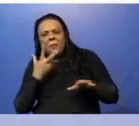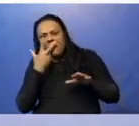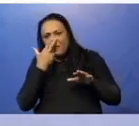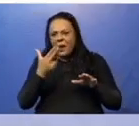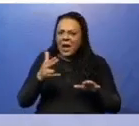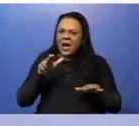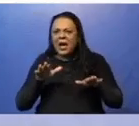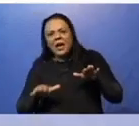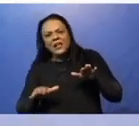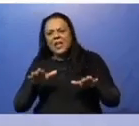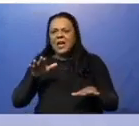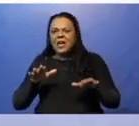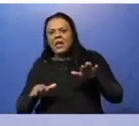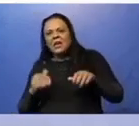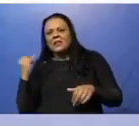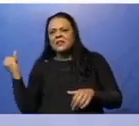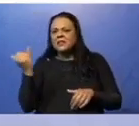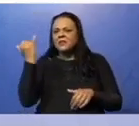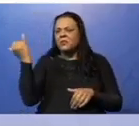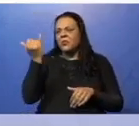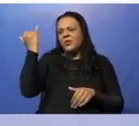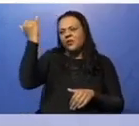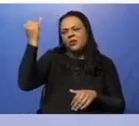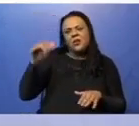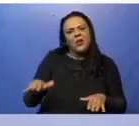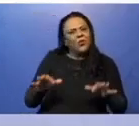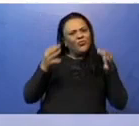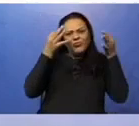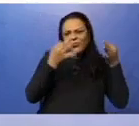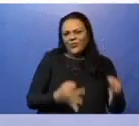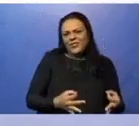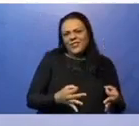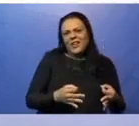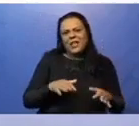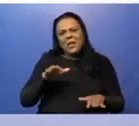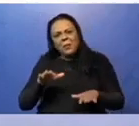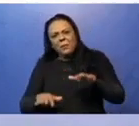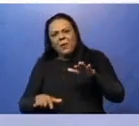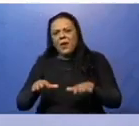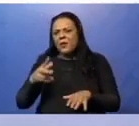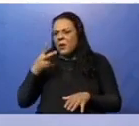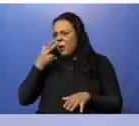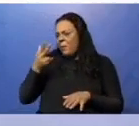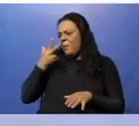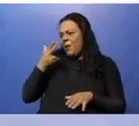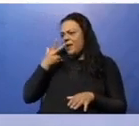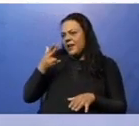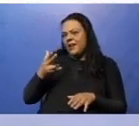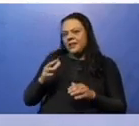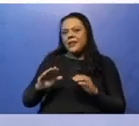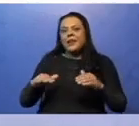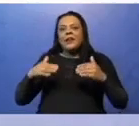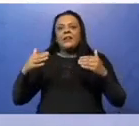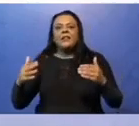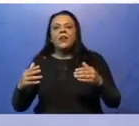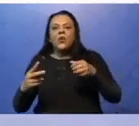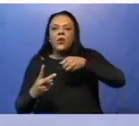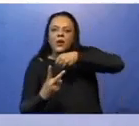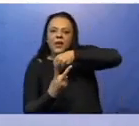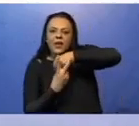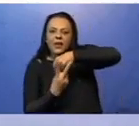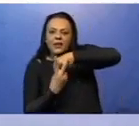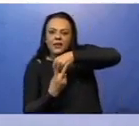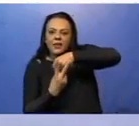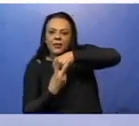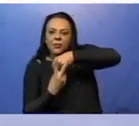ele parece ser, mas eu não tenho certeza se ele realmente é importante ou não. Então, esses são alguns exemplos de verbos de estado